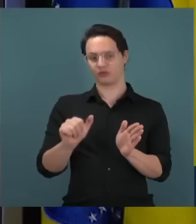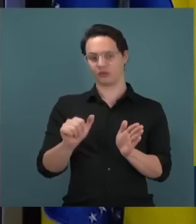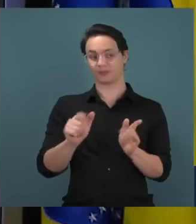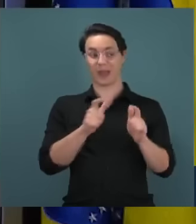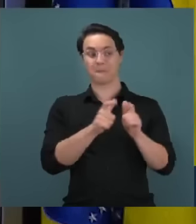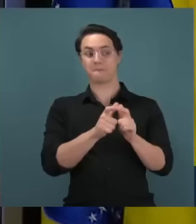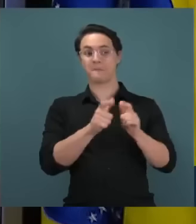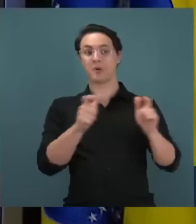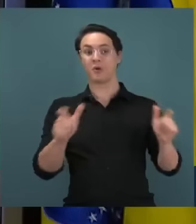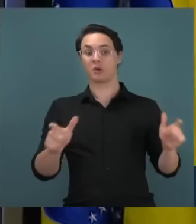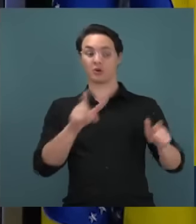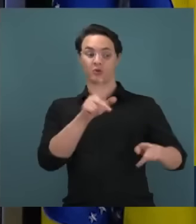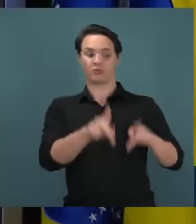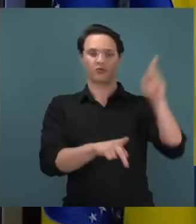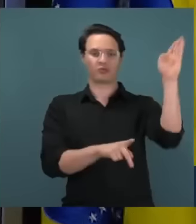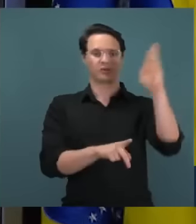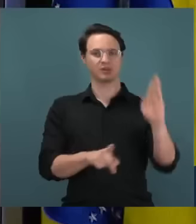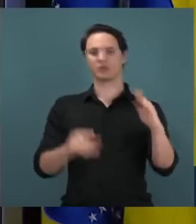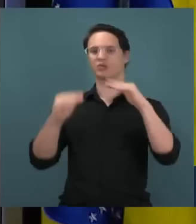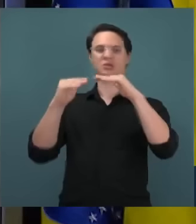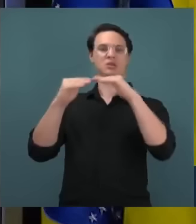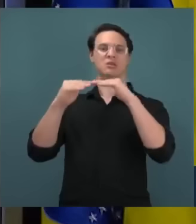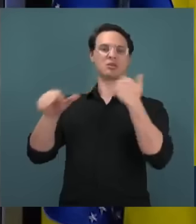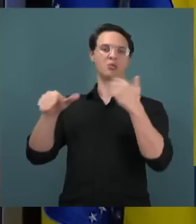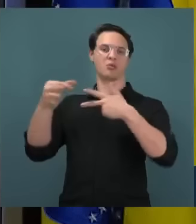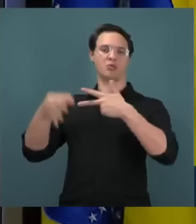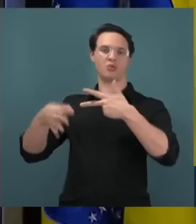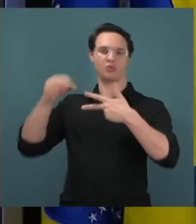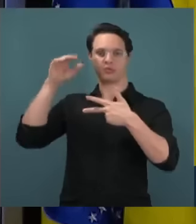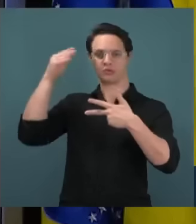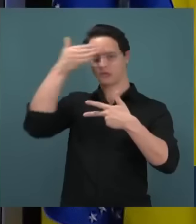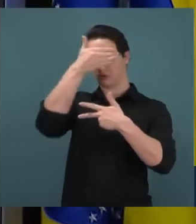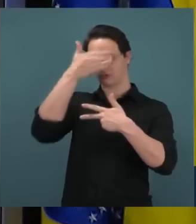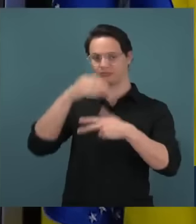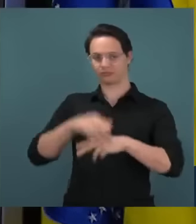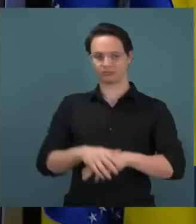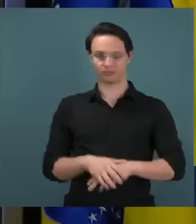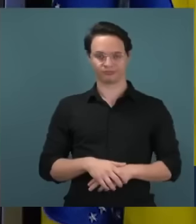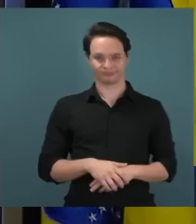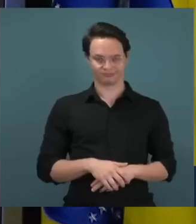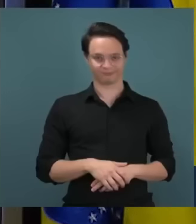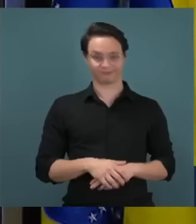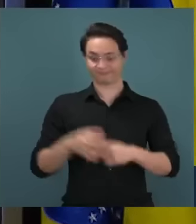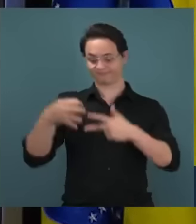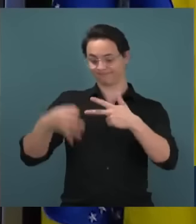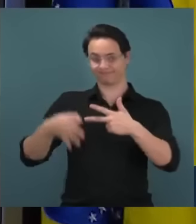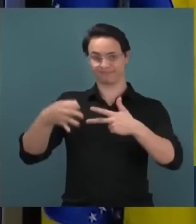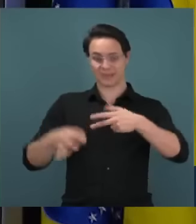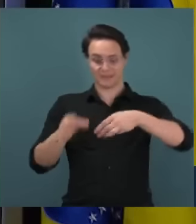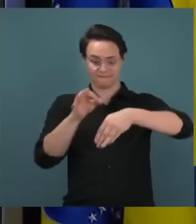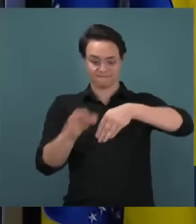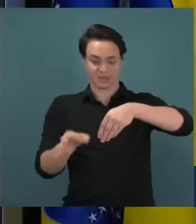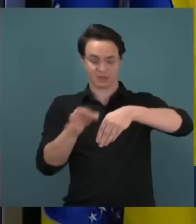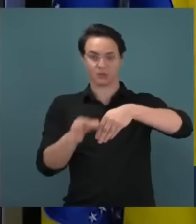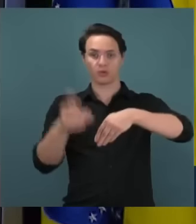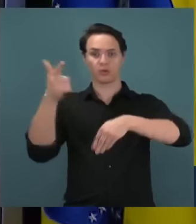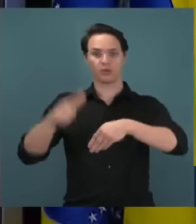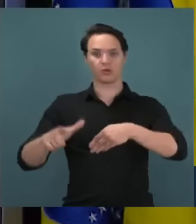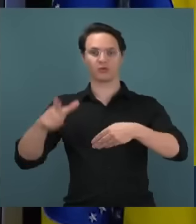o STF. Ministros incomodados com isso acabaram de intervir mais uma vez no Poder Legislativo para